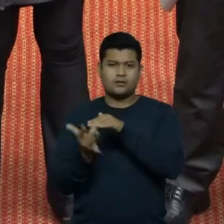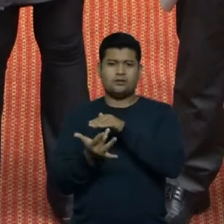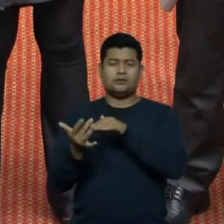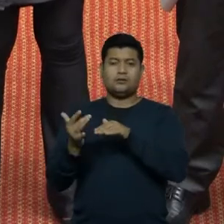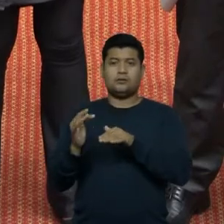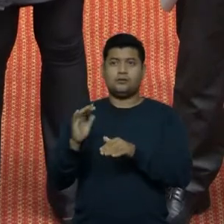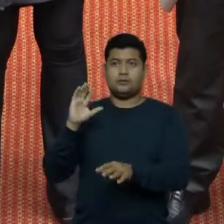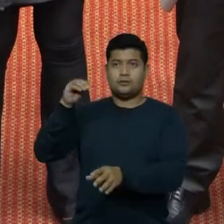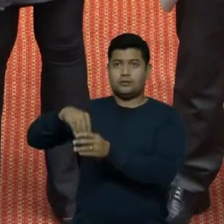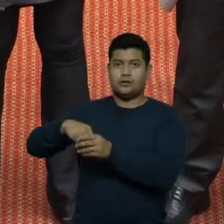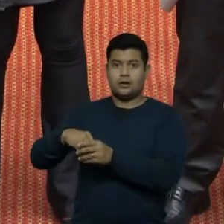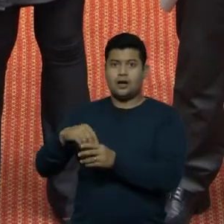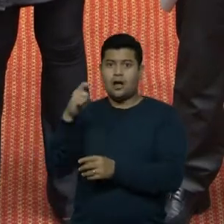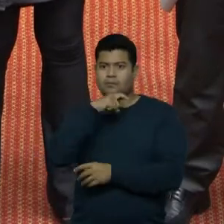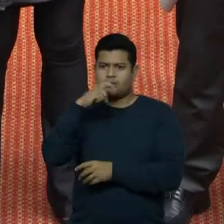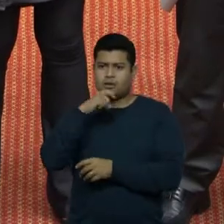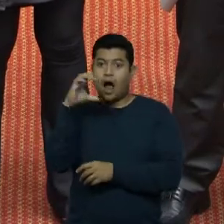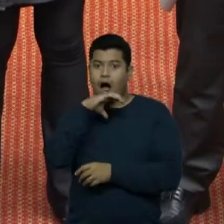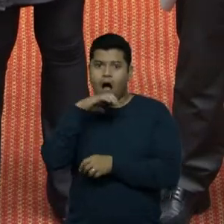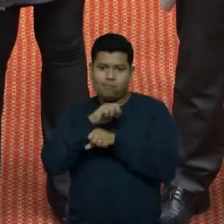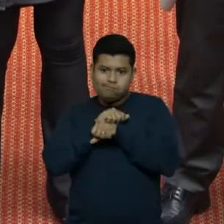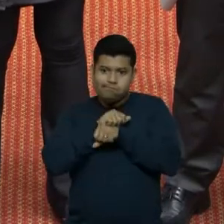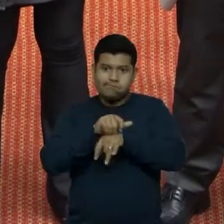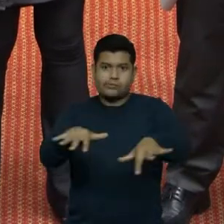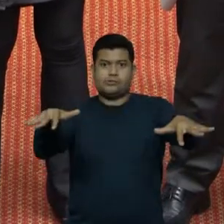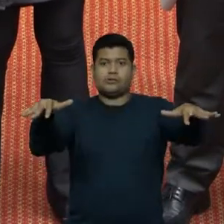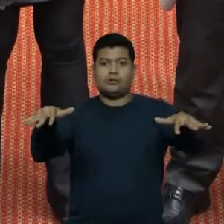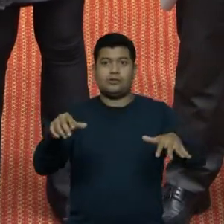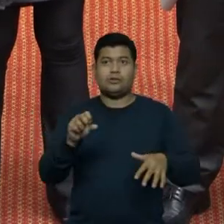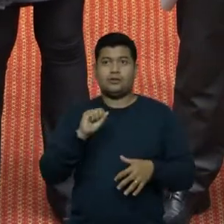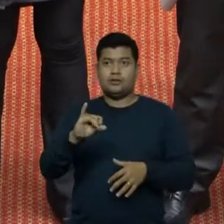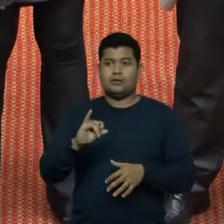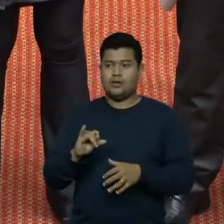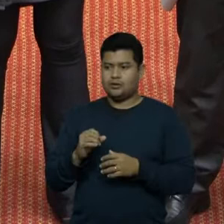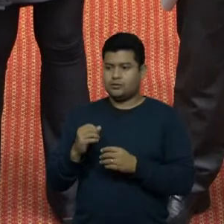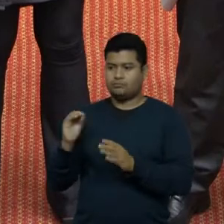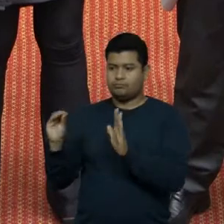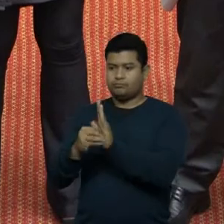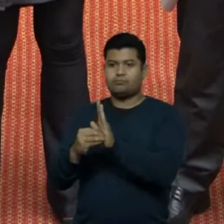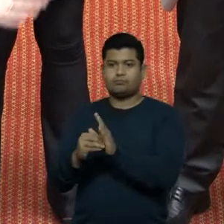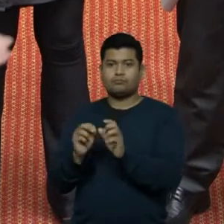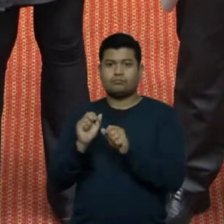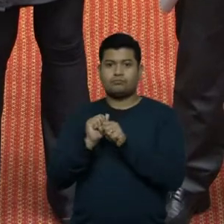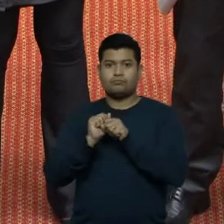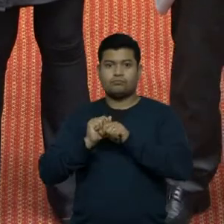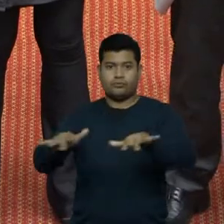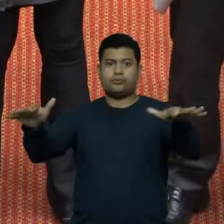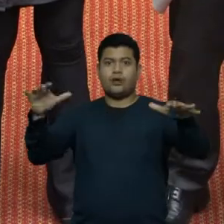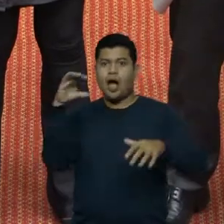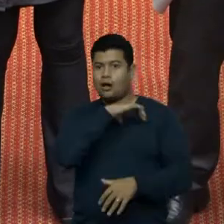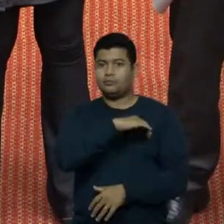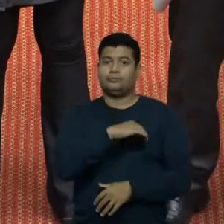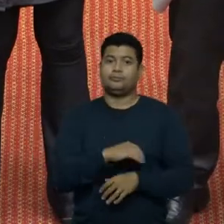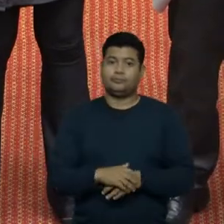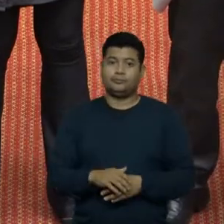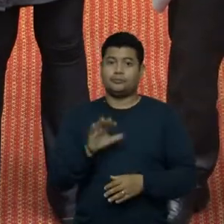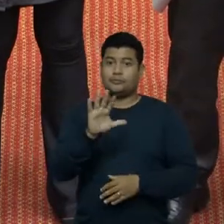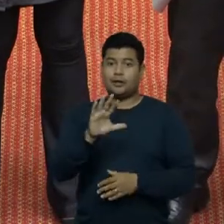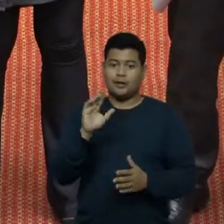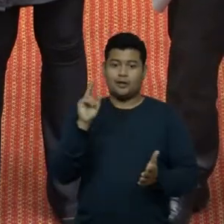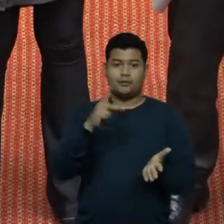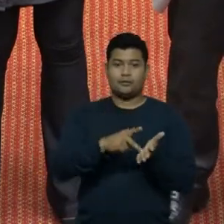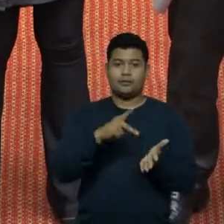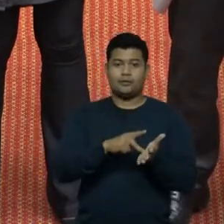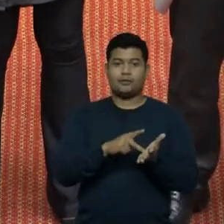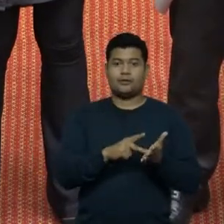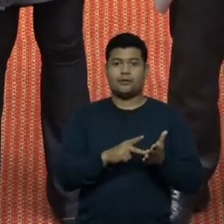a mentira ela corre muito rápida né ela vai se a gente lançar uma mentira ela vai muito rápido e se espalha e a verdade muitas vezes não chega